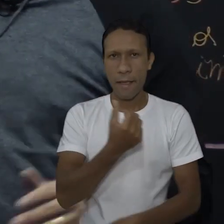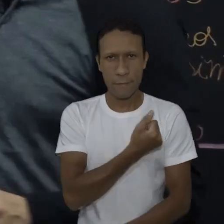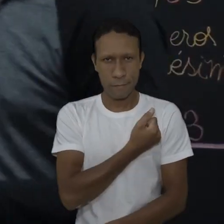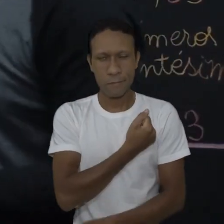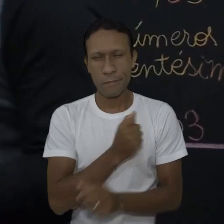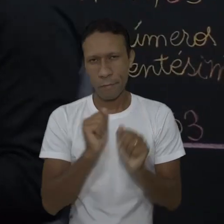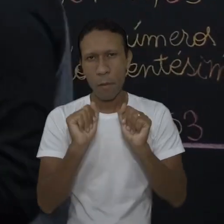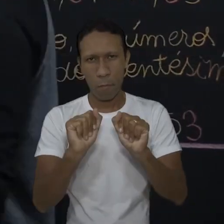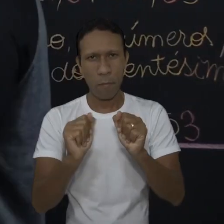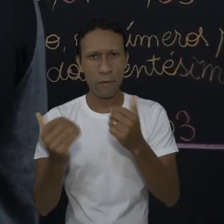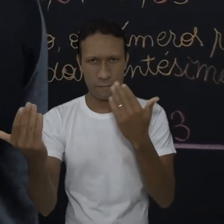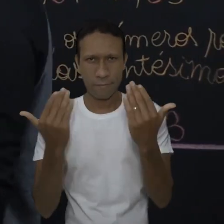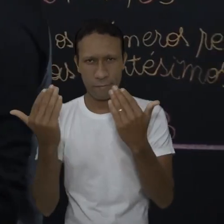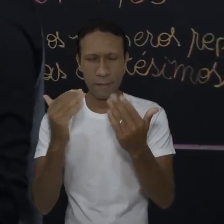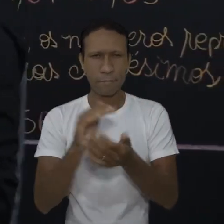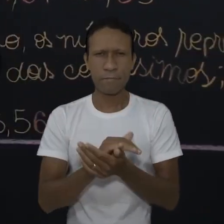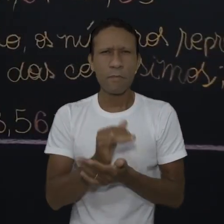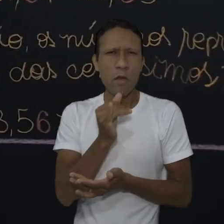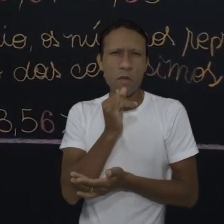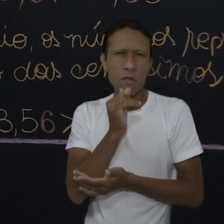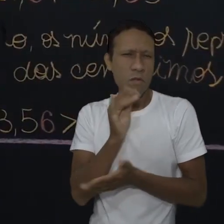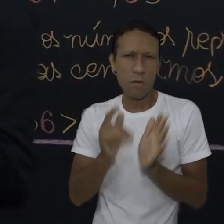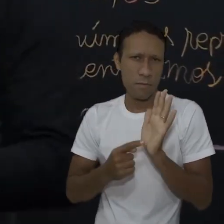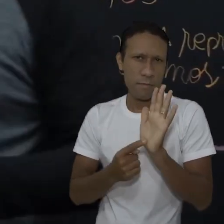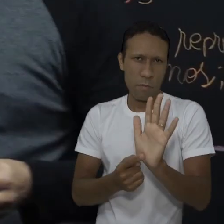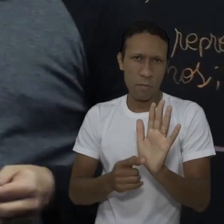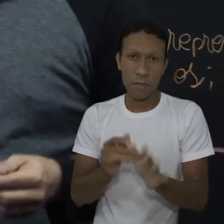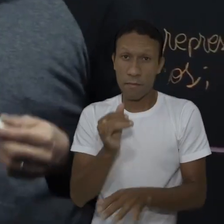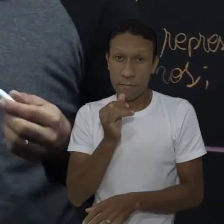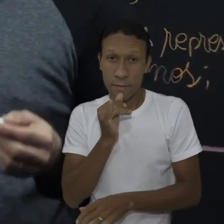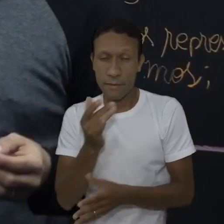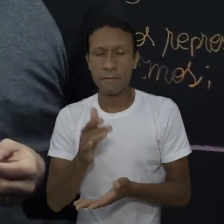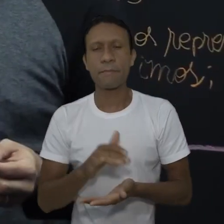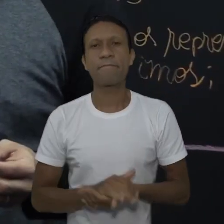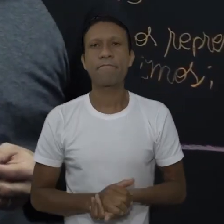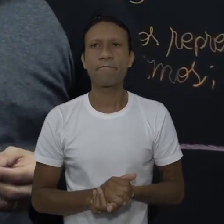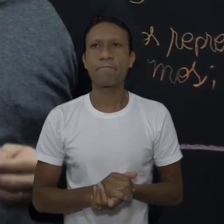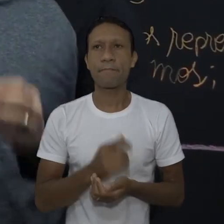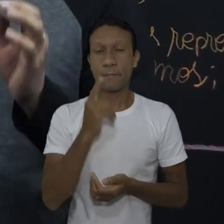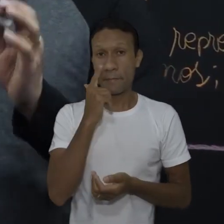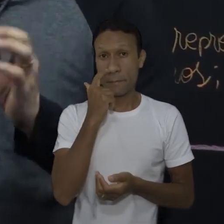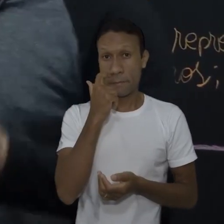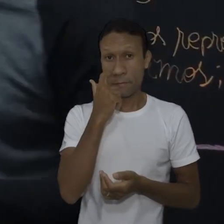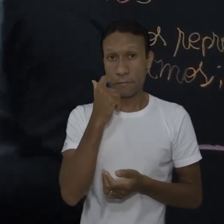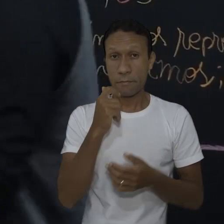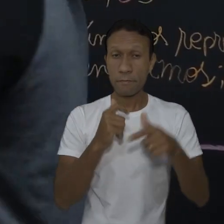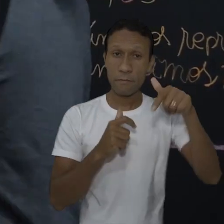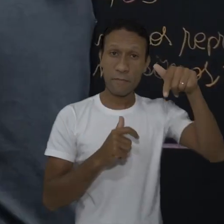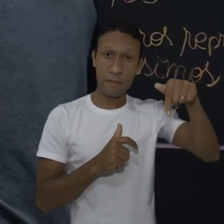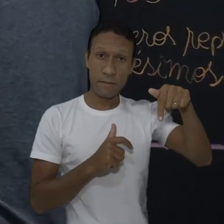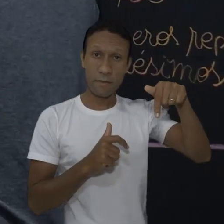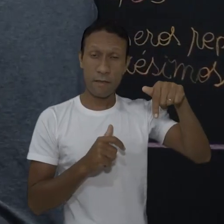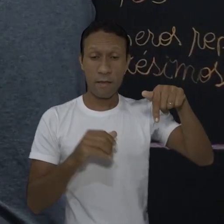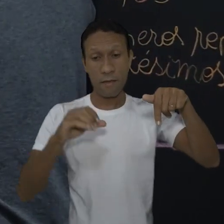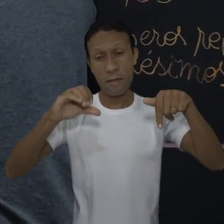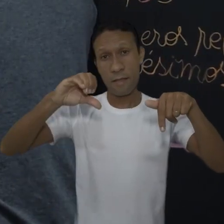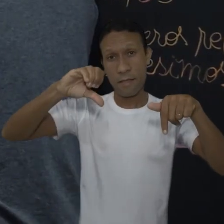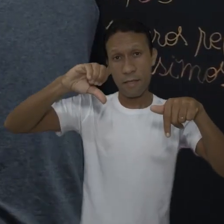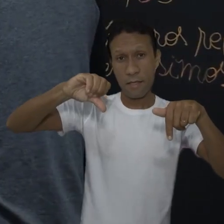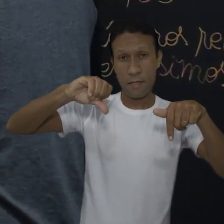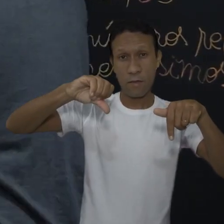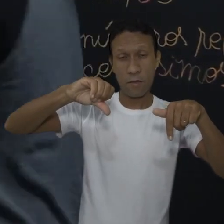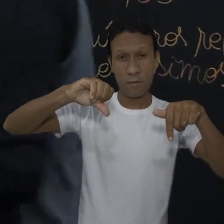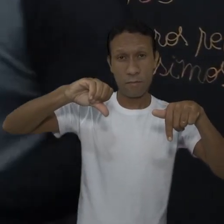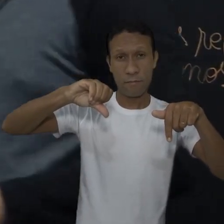número, tá? Eu só quero te mostrar aqui a utilização dessas duas desigualdades. Então vejamos. Eu tenho aqui o